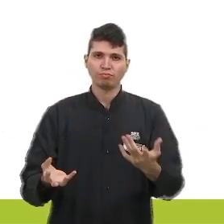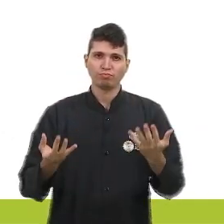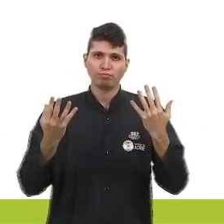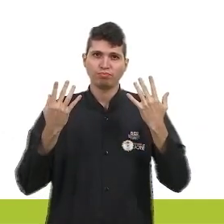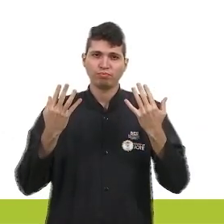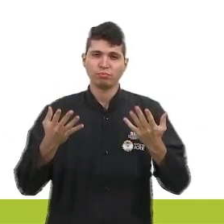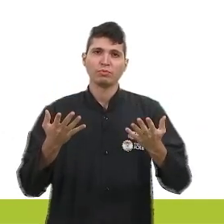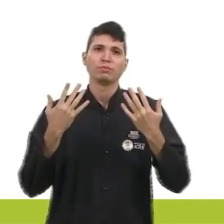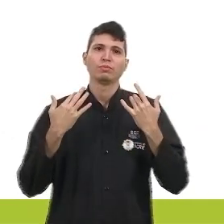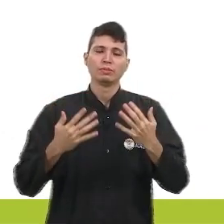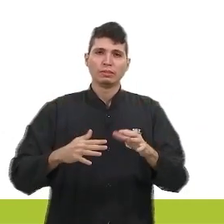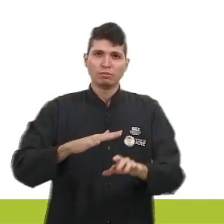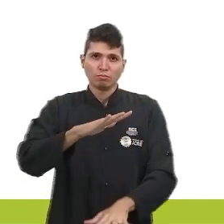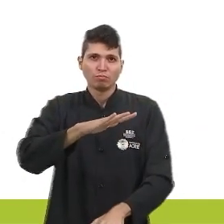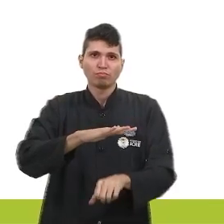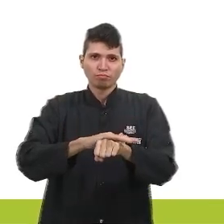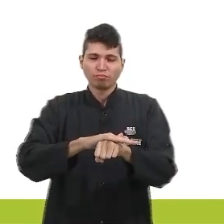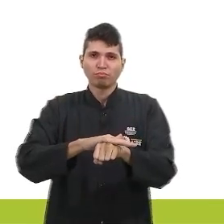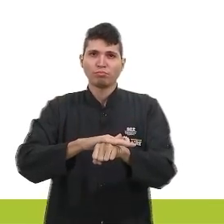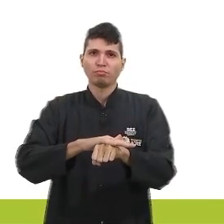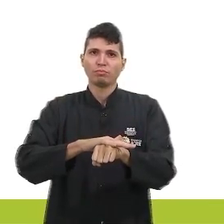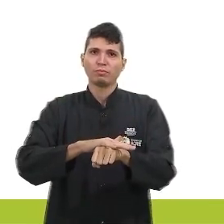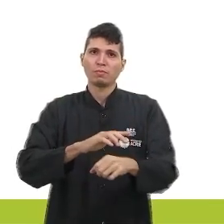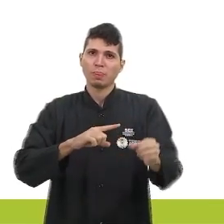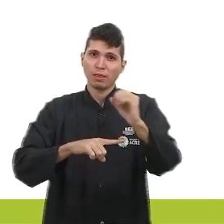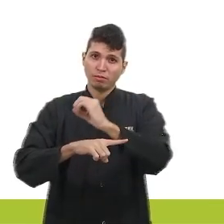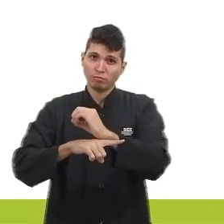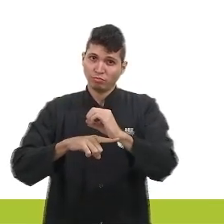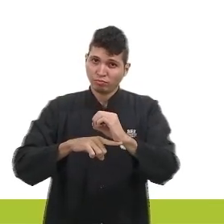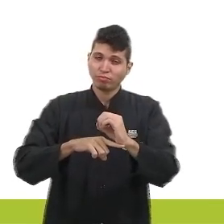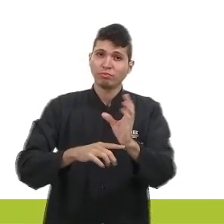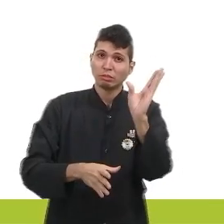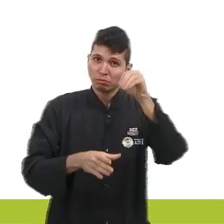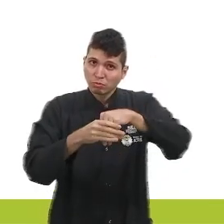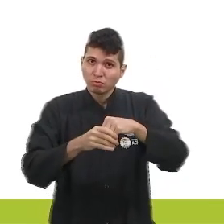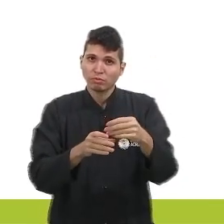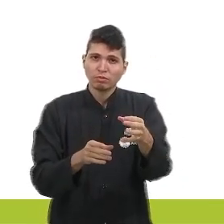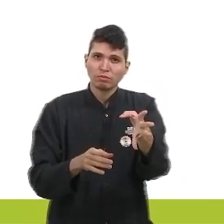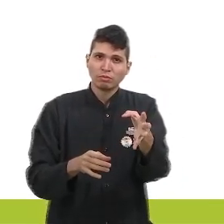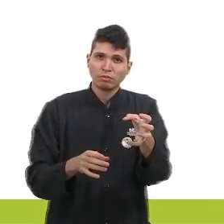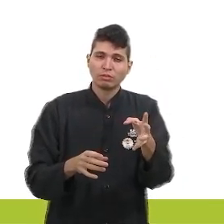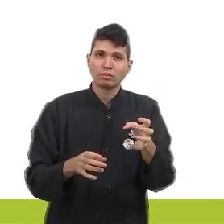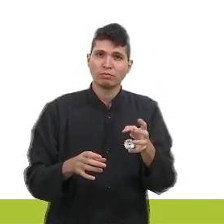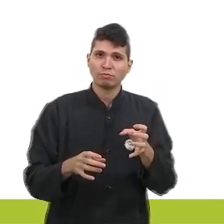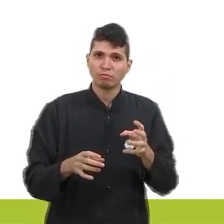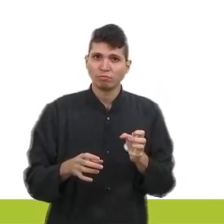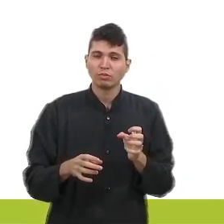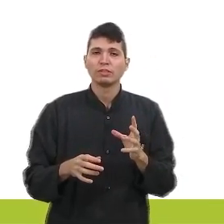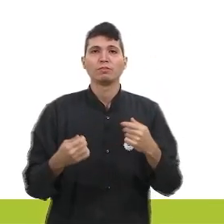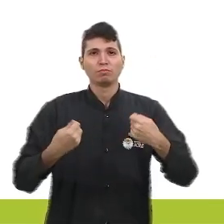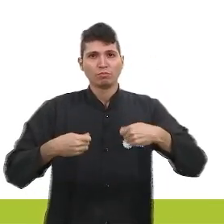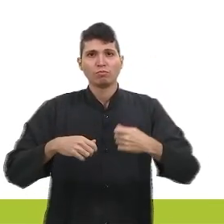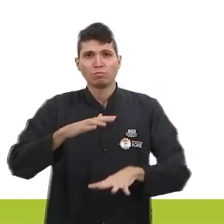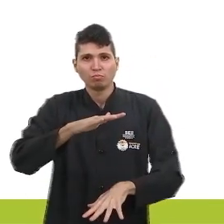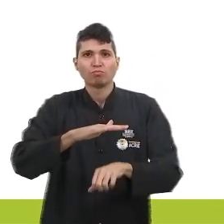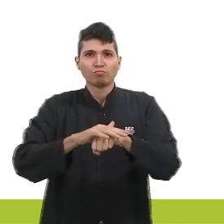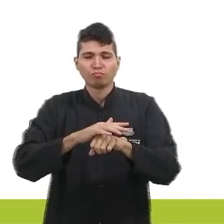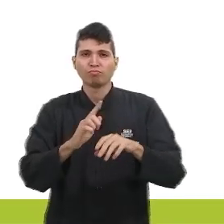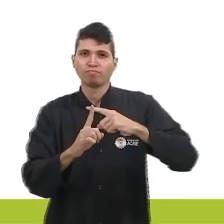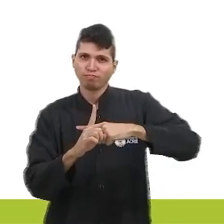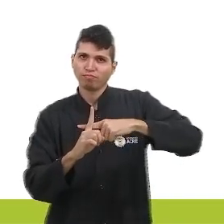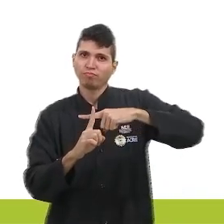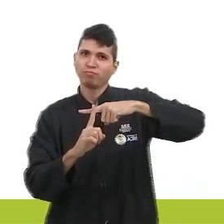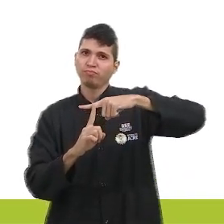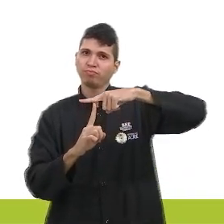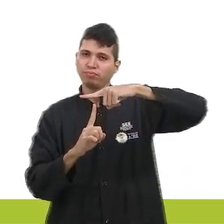pressão. Essa matéria orgânica vai sofrer ação de bactérias e eu preciso ter uma alta pressão e uma alta temperatura